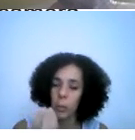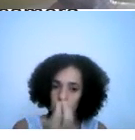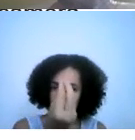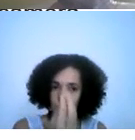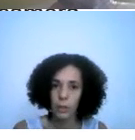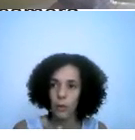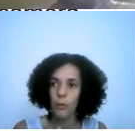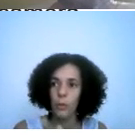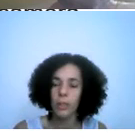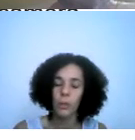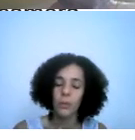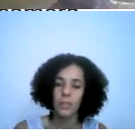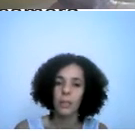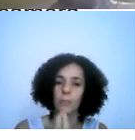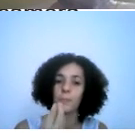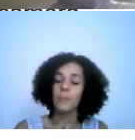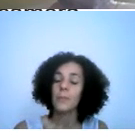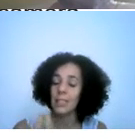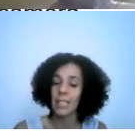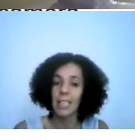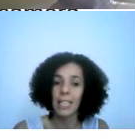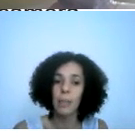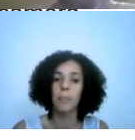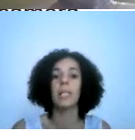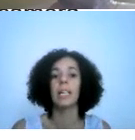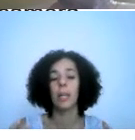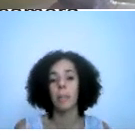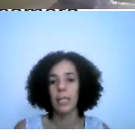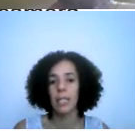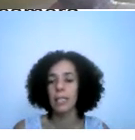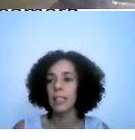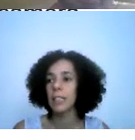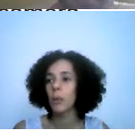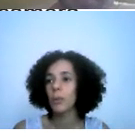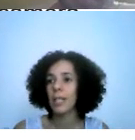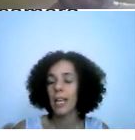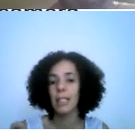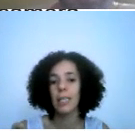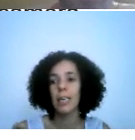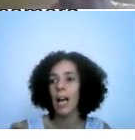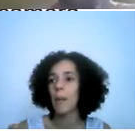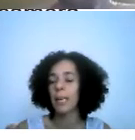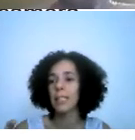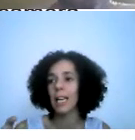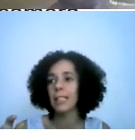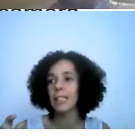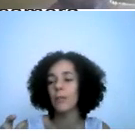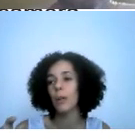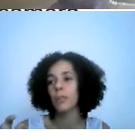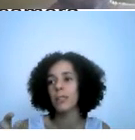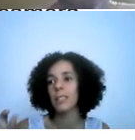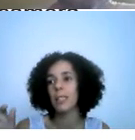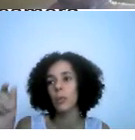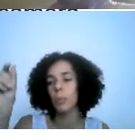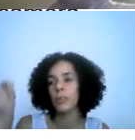que é quando um indivíduo que foi introduzido, ele está bem ali e ele consegue, a partir dali, ele